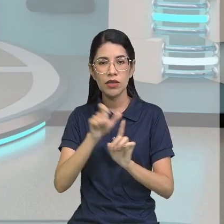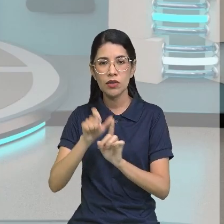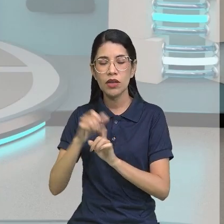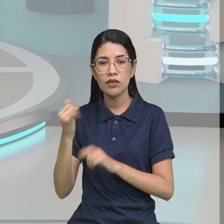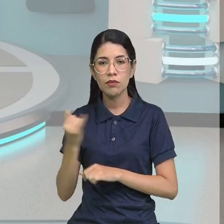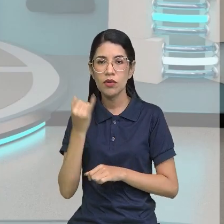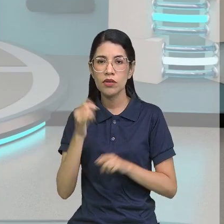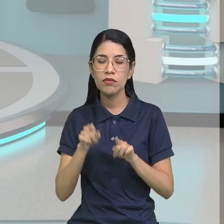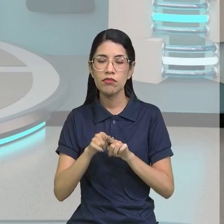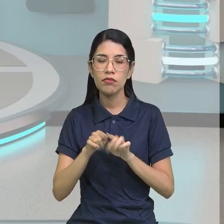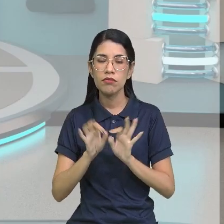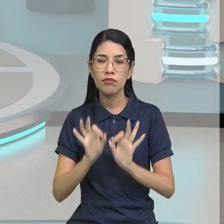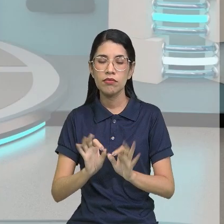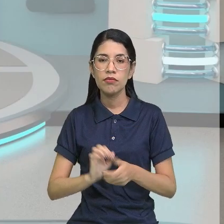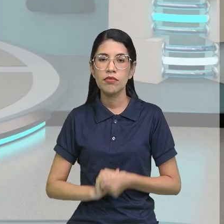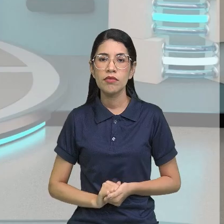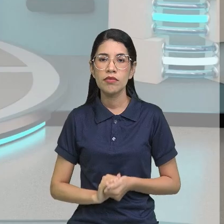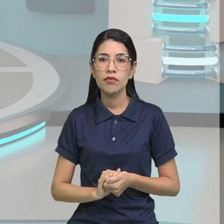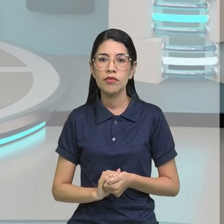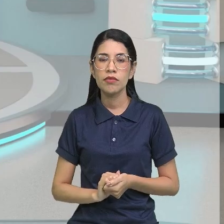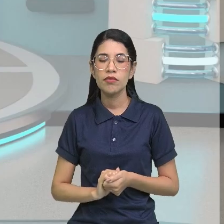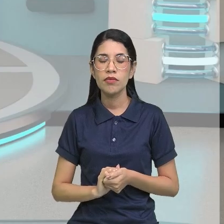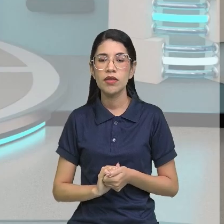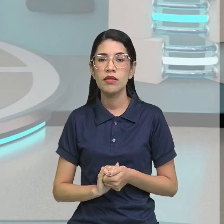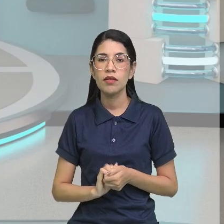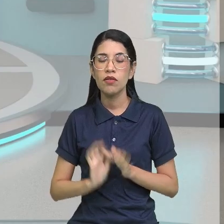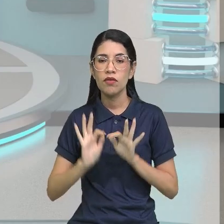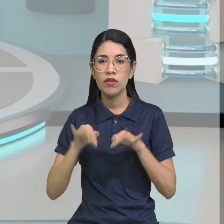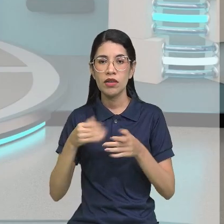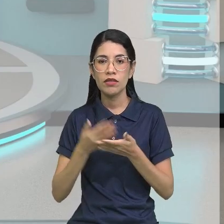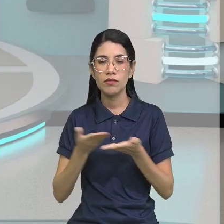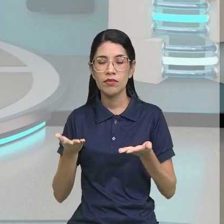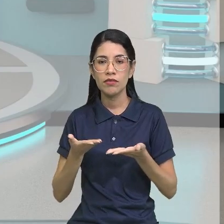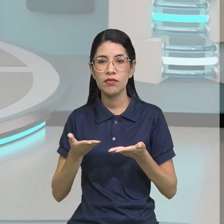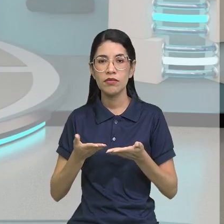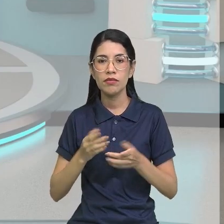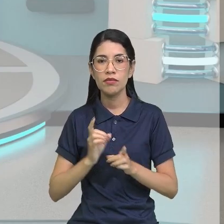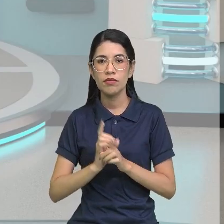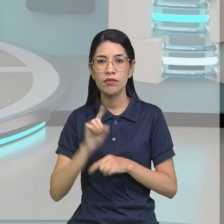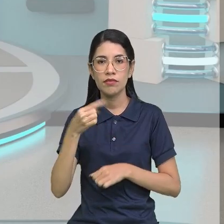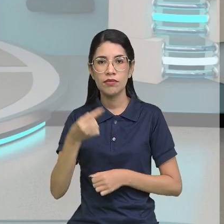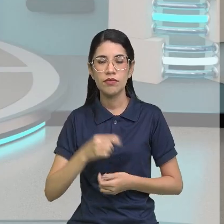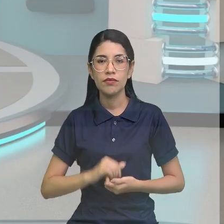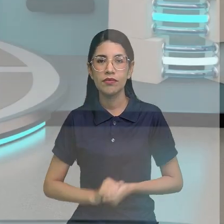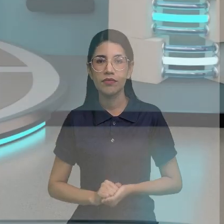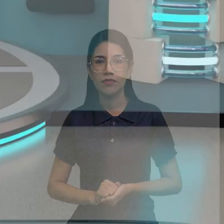Macabeia. Certo, gente? Dito tudo isso, finalizamos a nossa aula aqui.